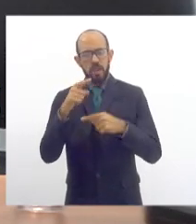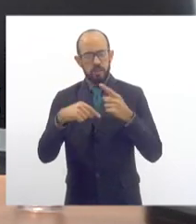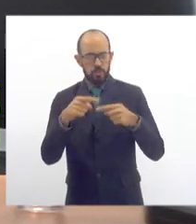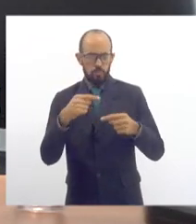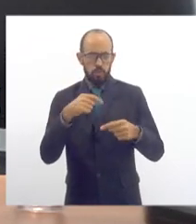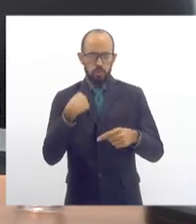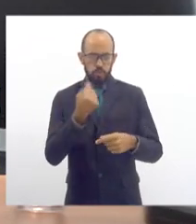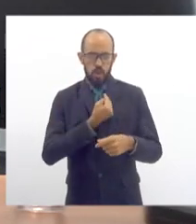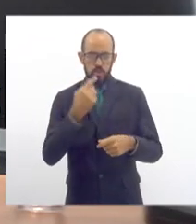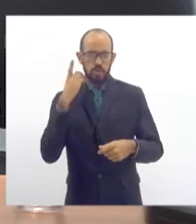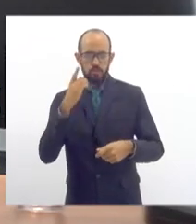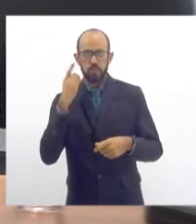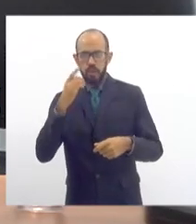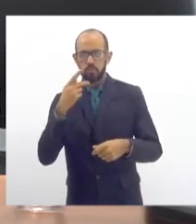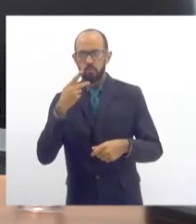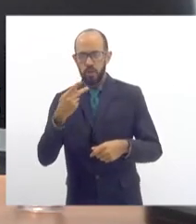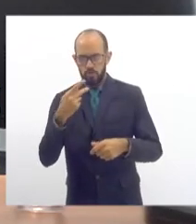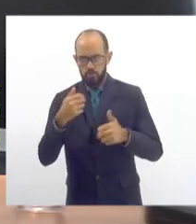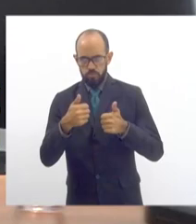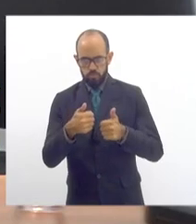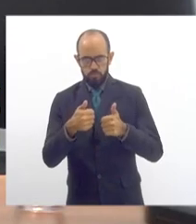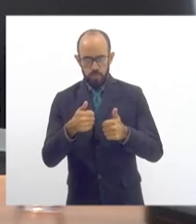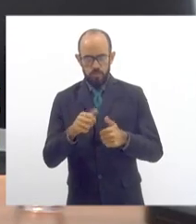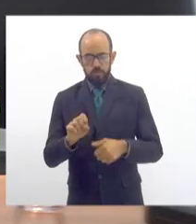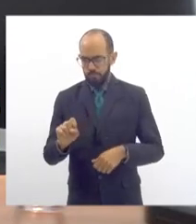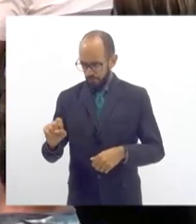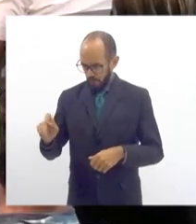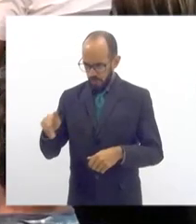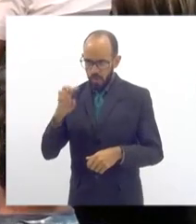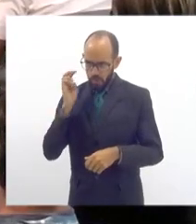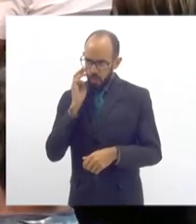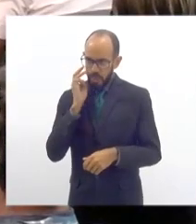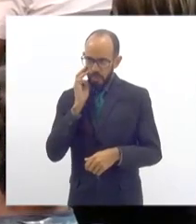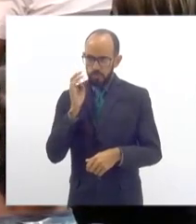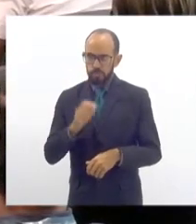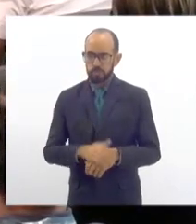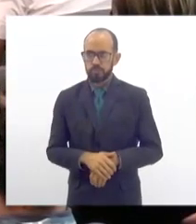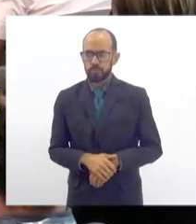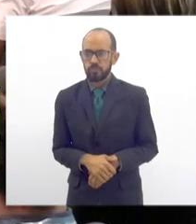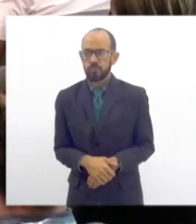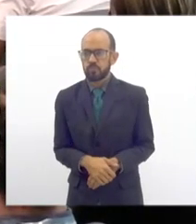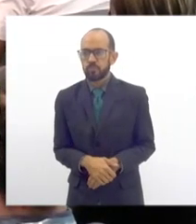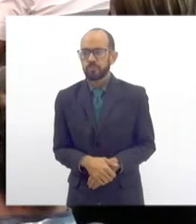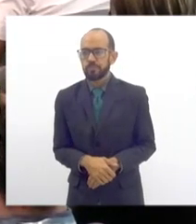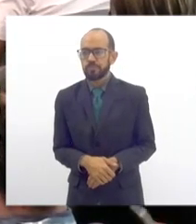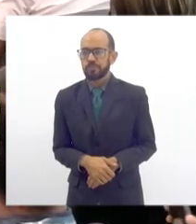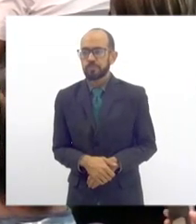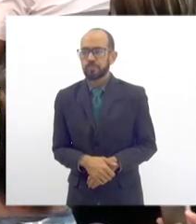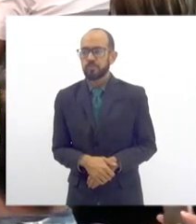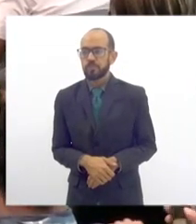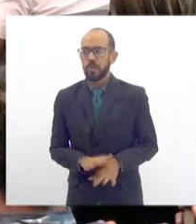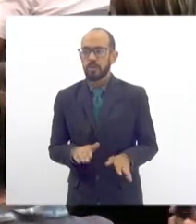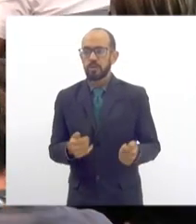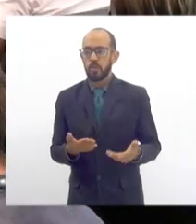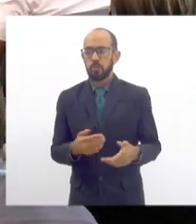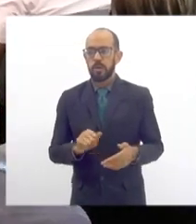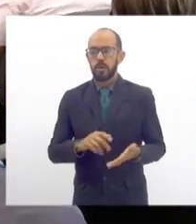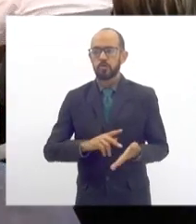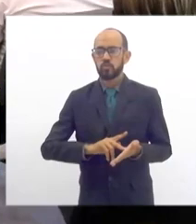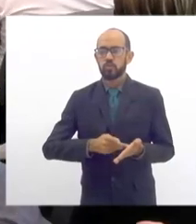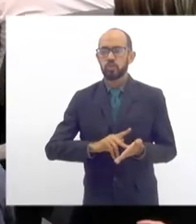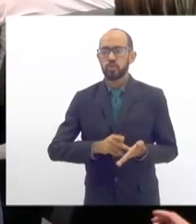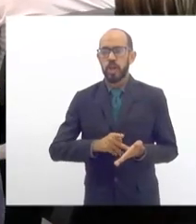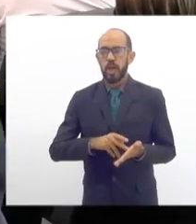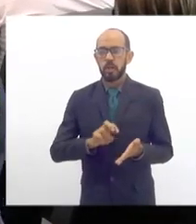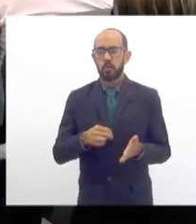consequentemente, também a representação do DETRAN. Pode ser dessa forma, deputado Valdec? Isso. Para alguém do sindicato ou de uma